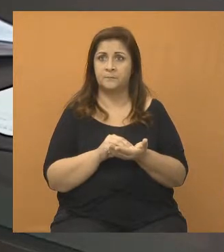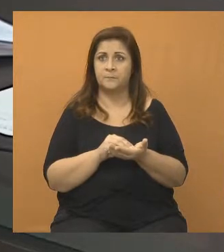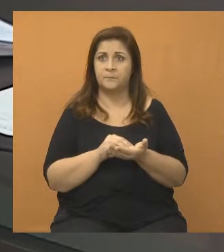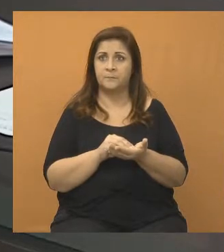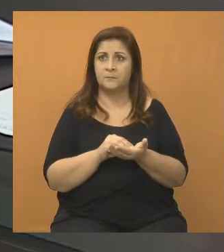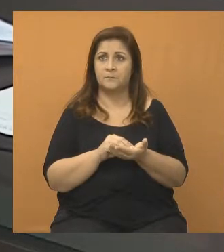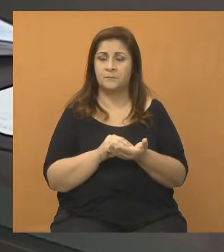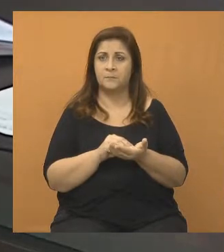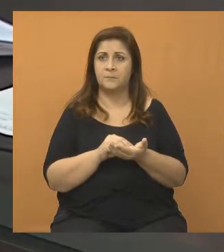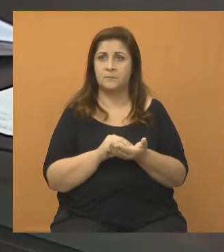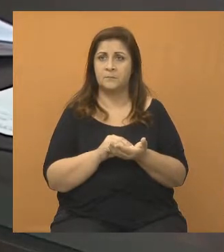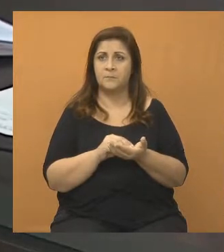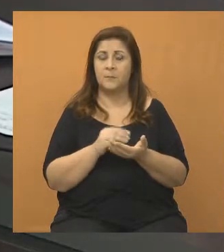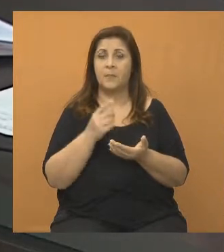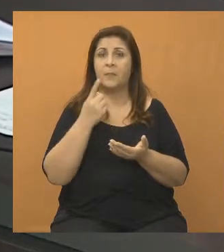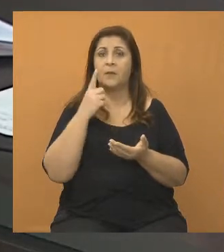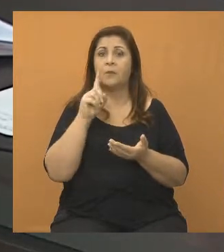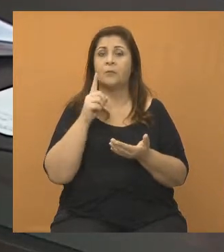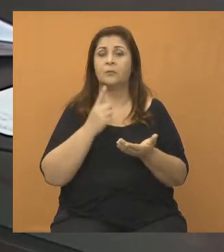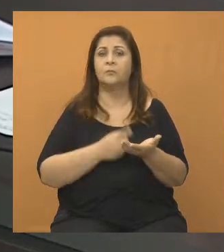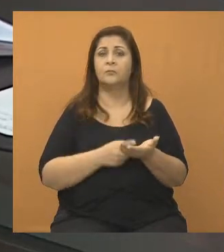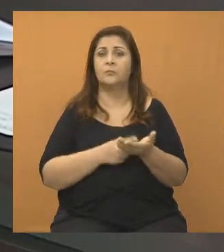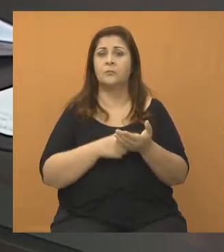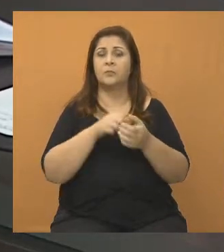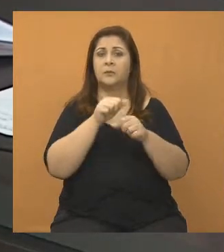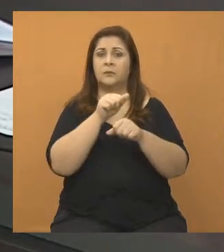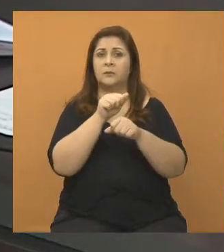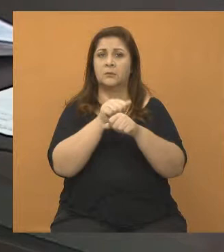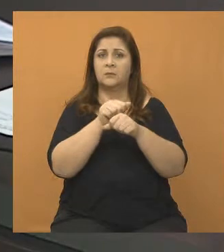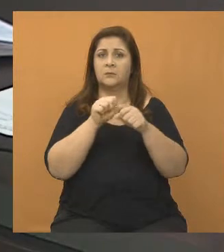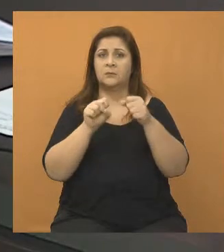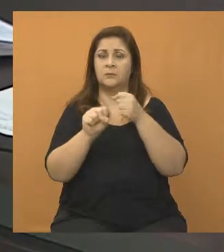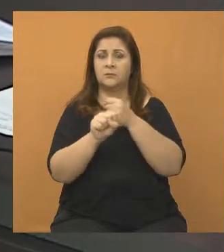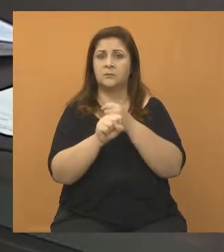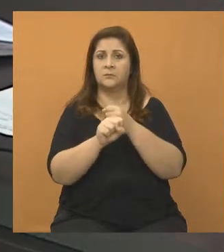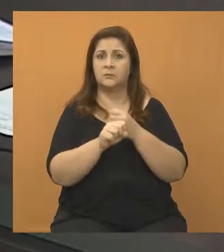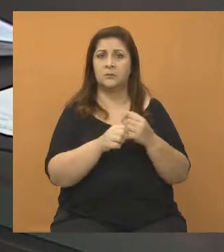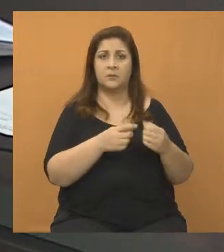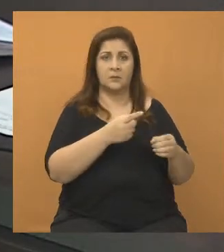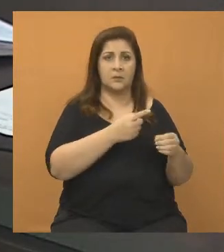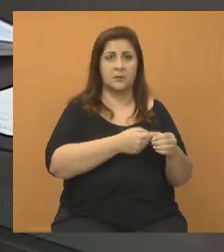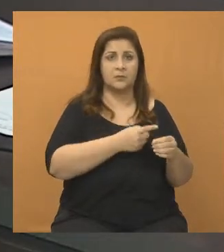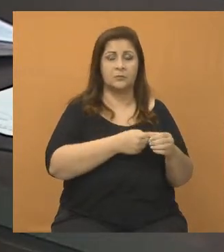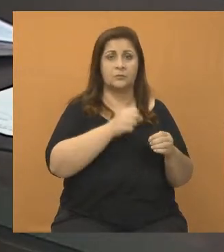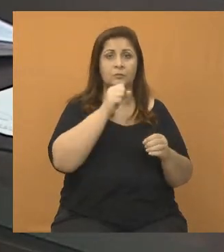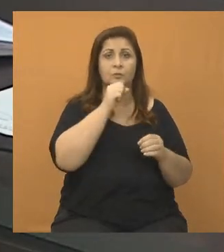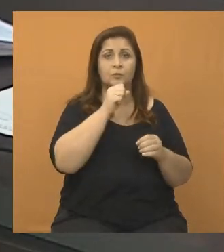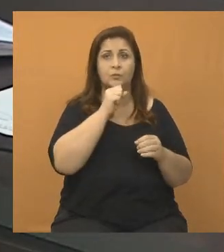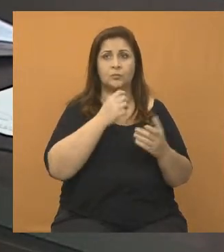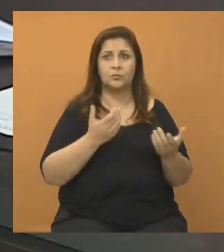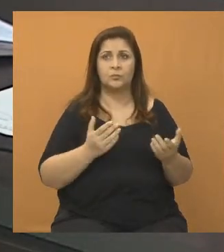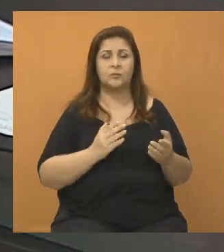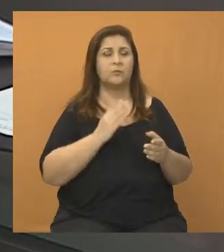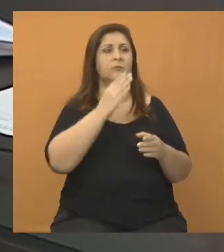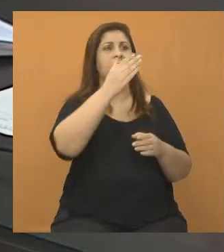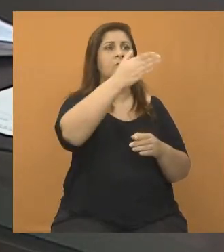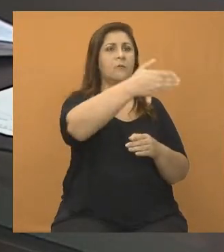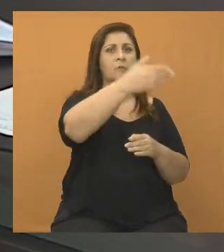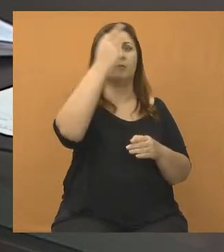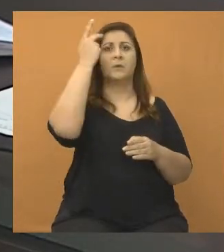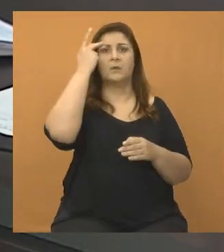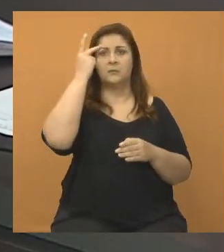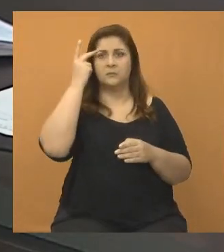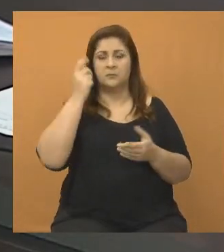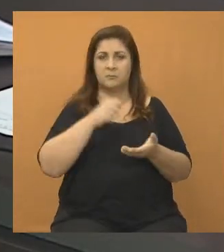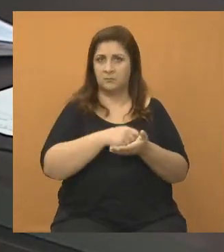nosso último convênio na assistência social, que é o Centro Dia do Idoso. Então, fomos até São Paulo assinar um